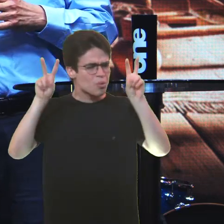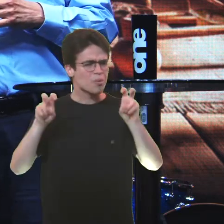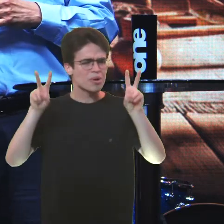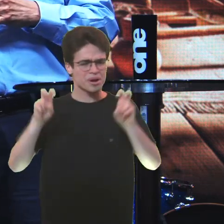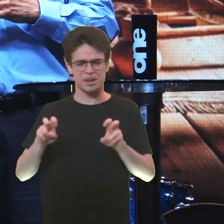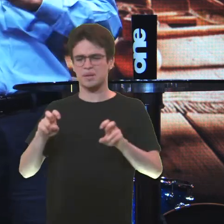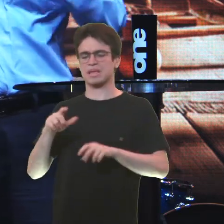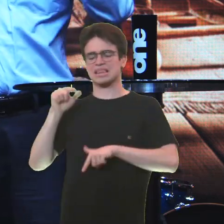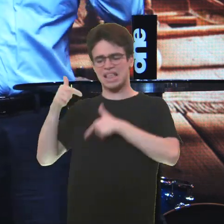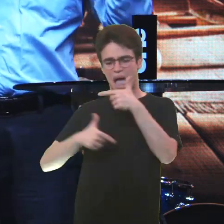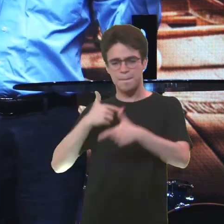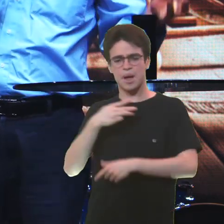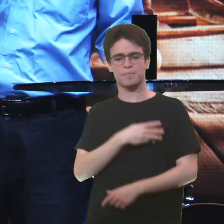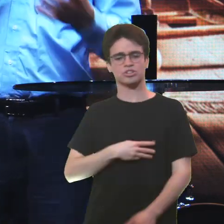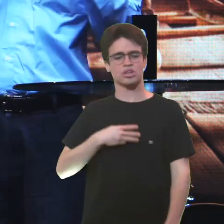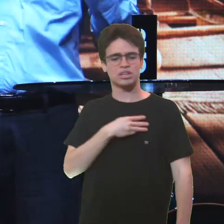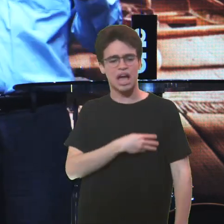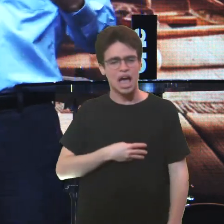missionária,